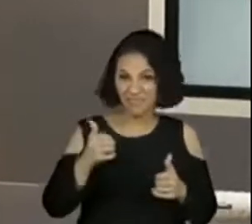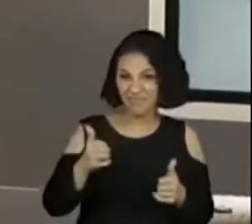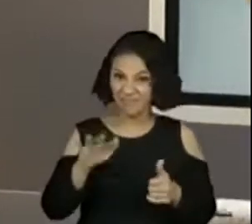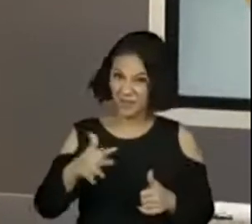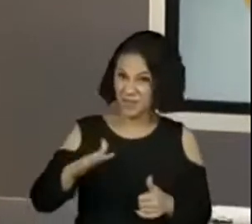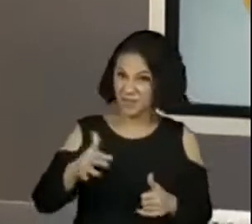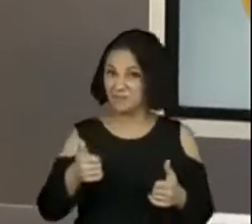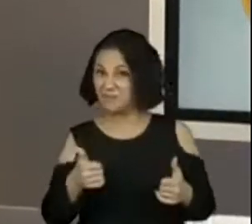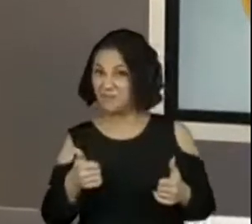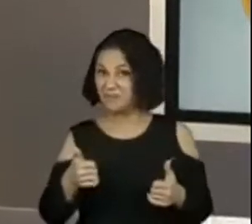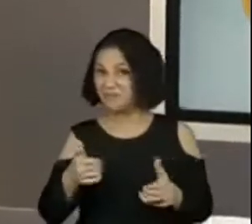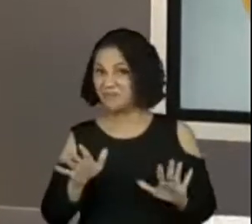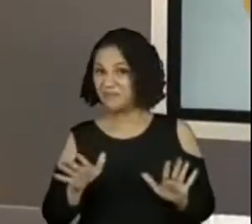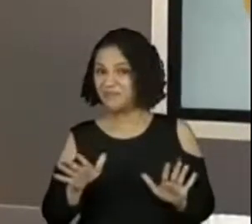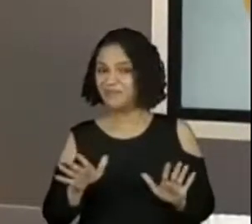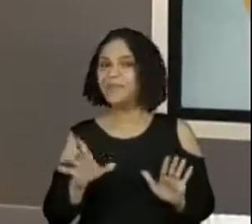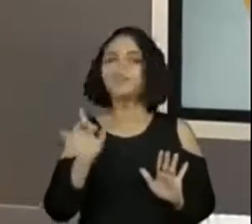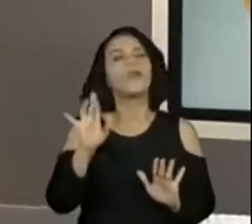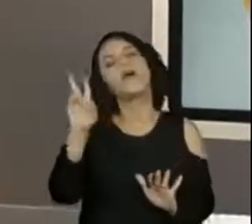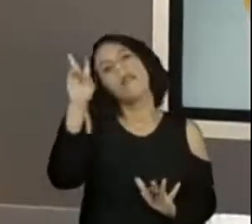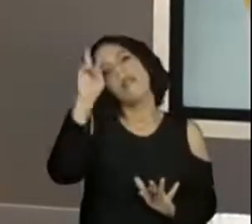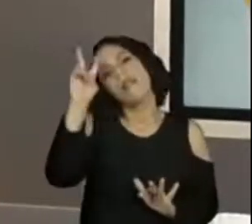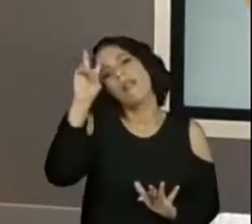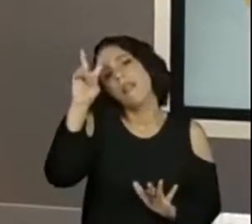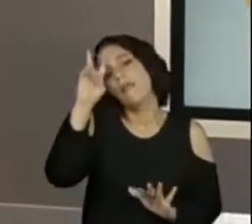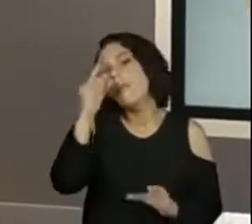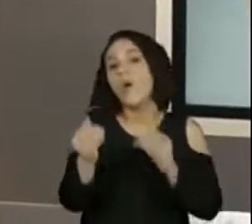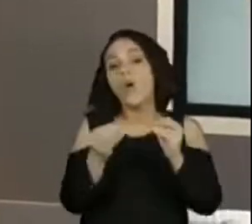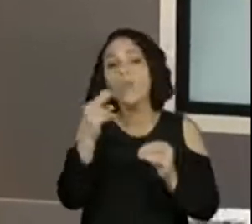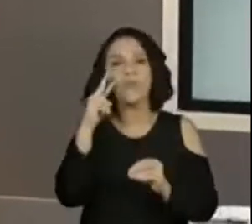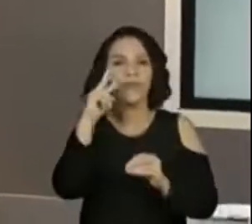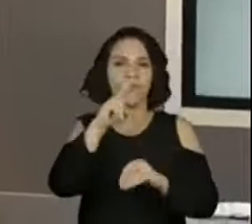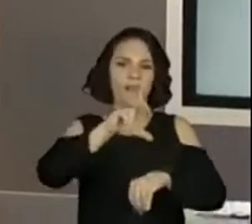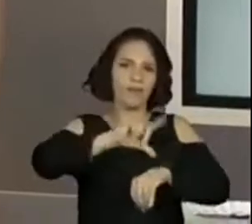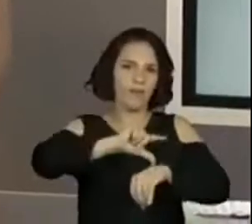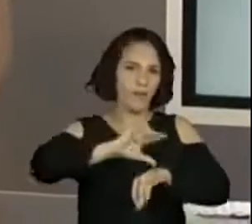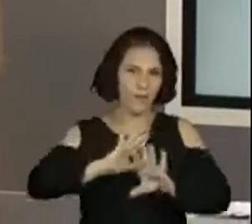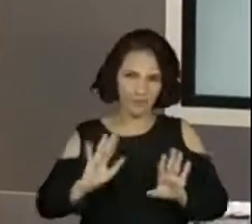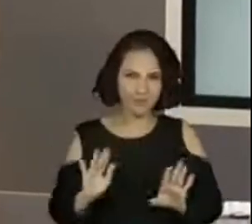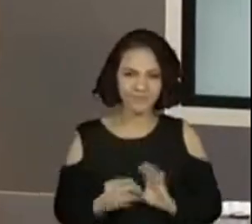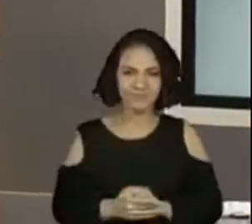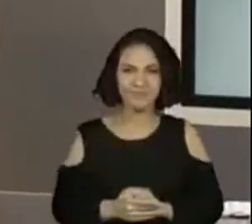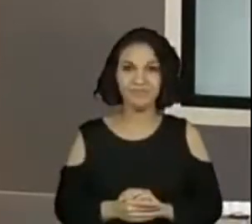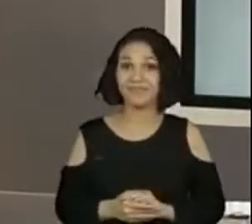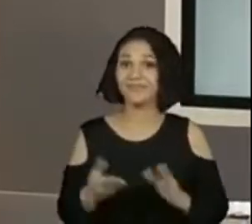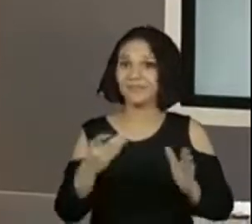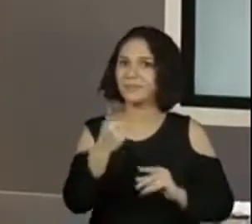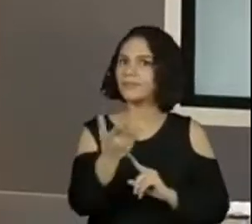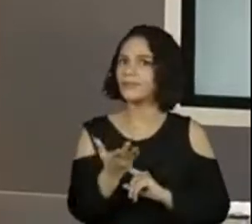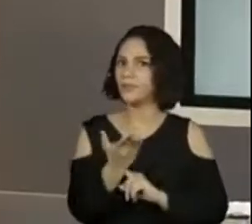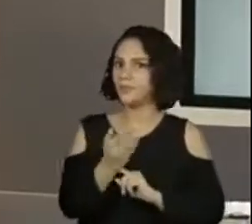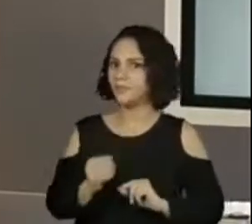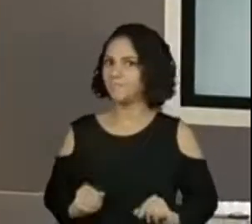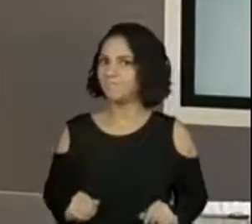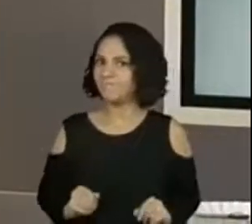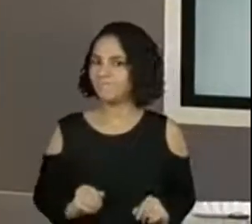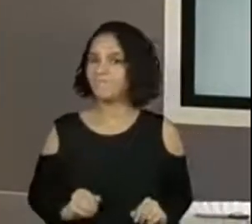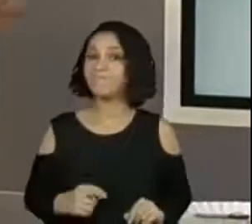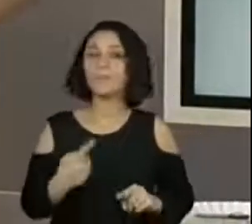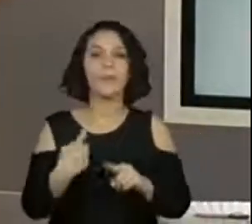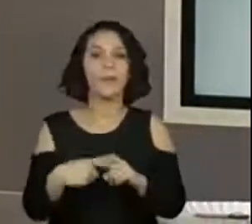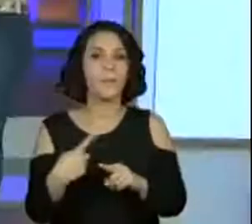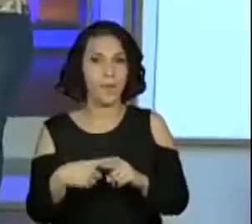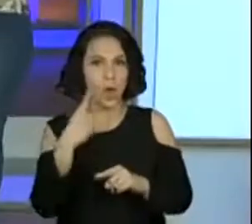mais ou menos para a gente relembrar aí como se lê um relógio. Agora eu vou precisar da ajuda de vocês, porque